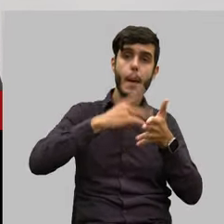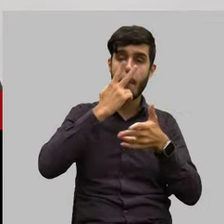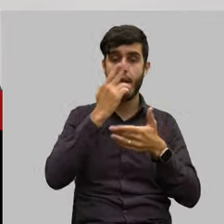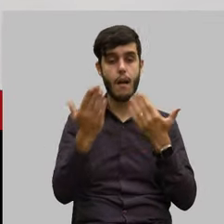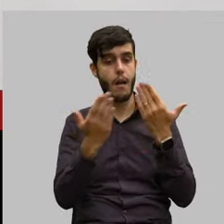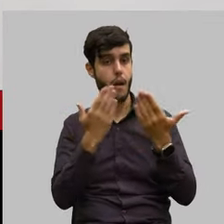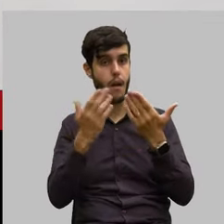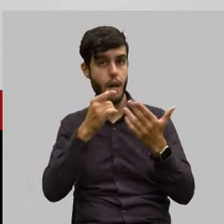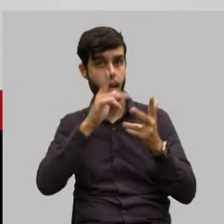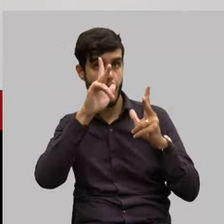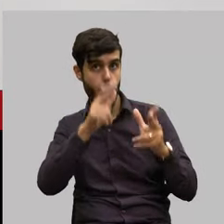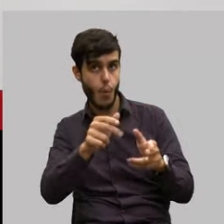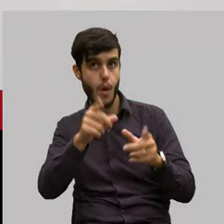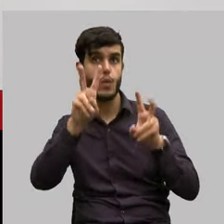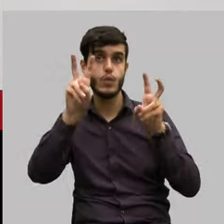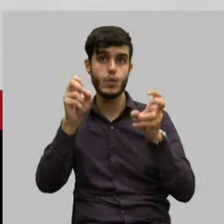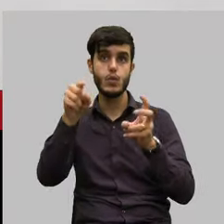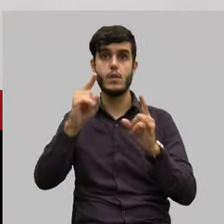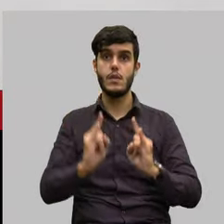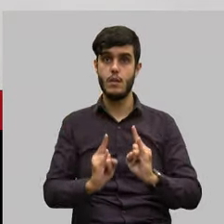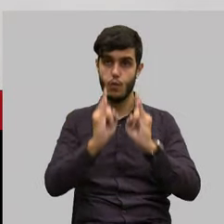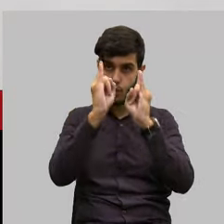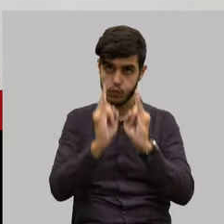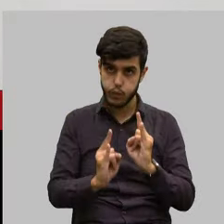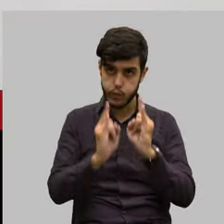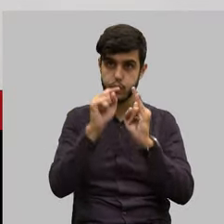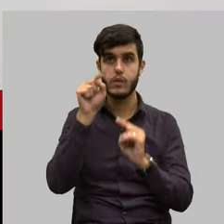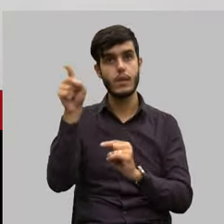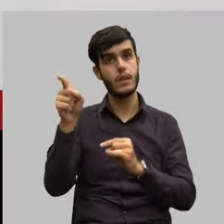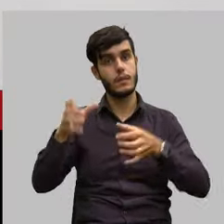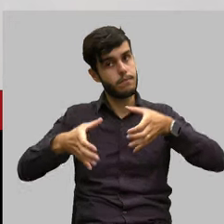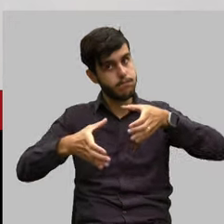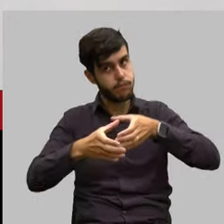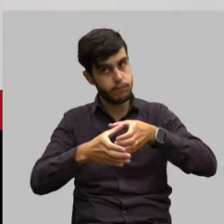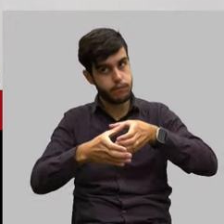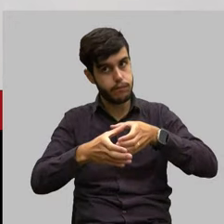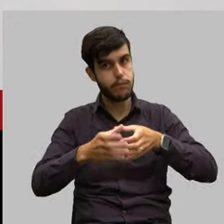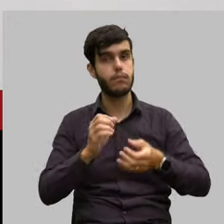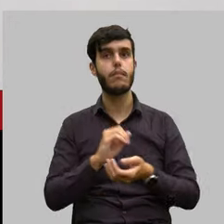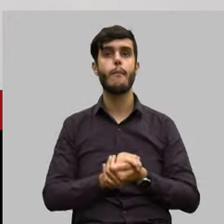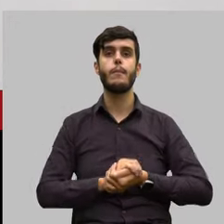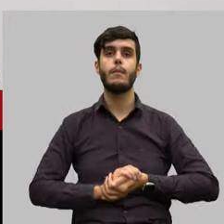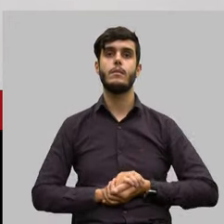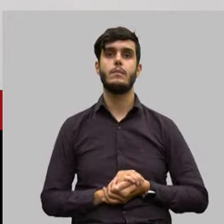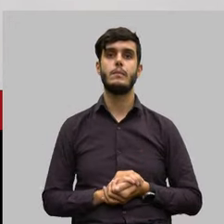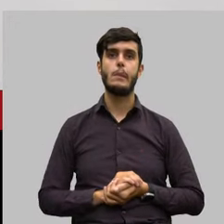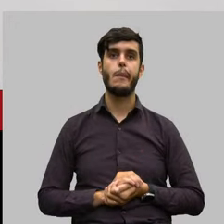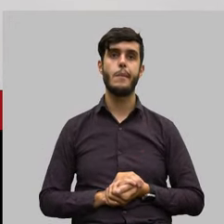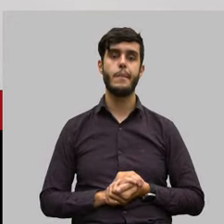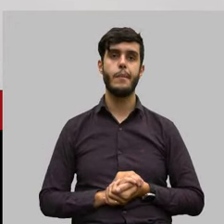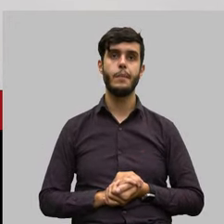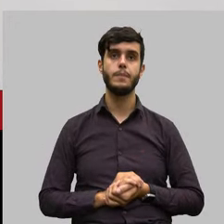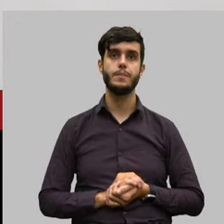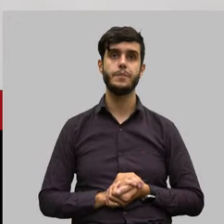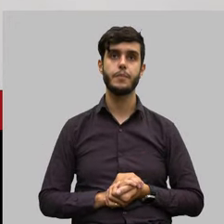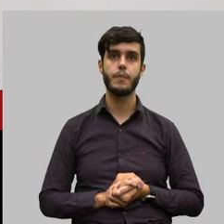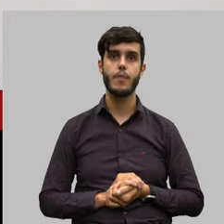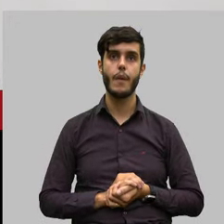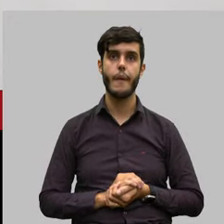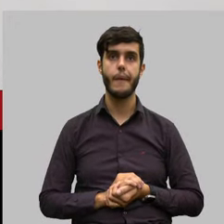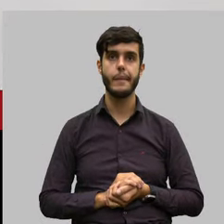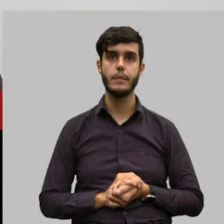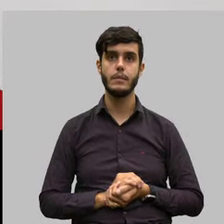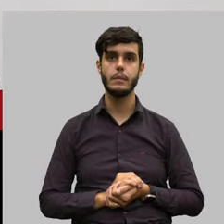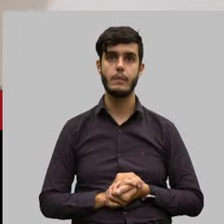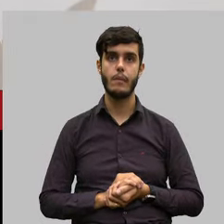às Estruturas Metálicas dos Elevadores da cidade administrativa eh deixa eu ver aqui como é que nós estamos ali no tempo